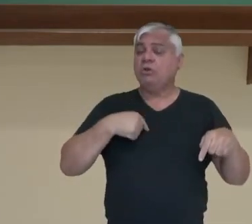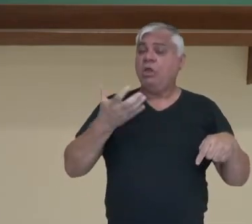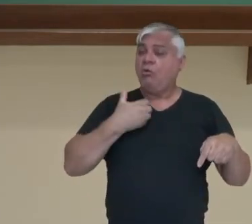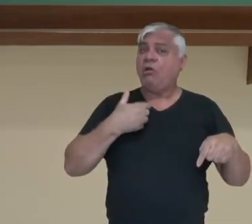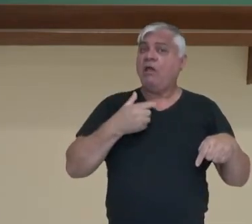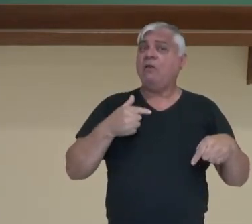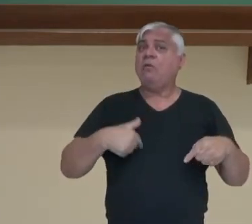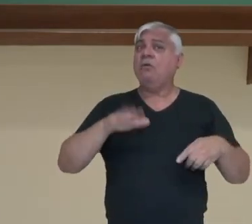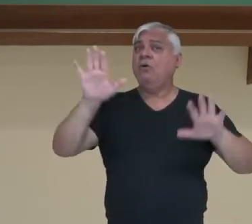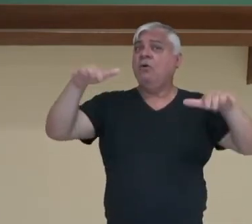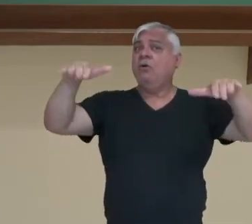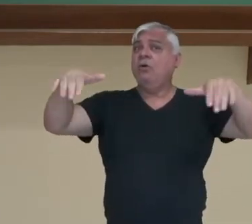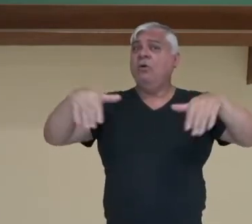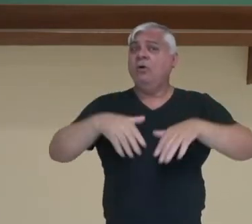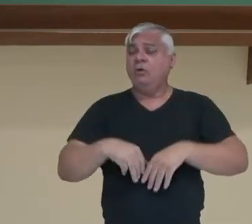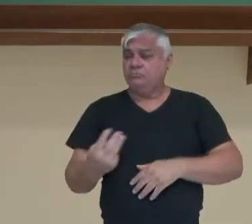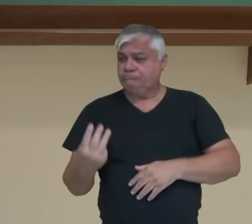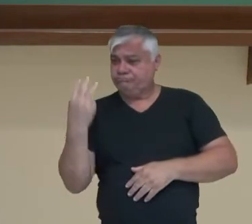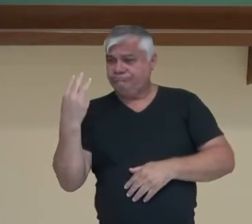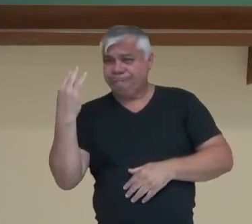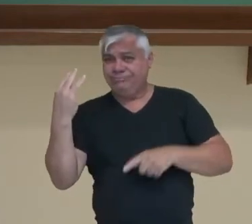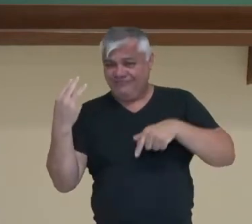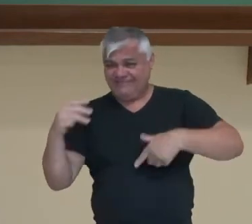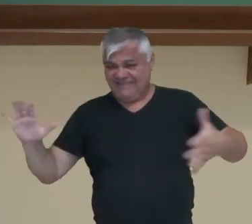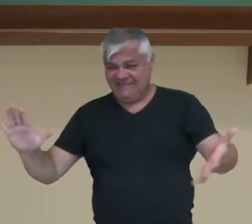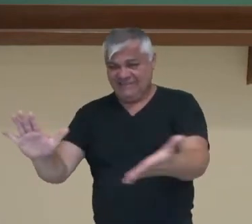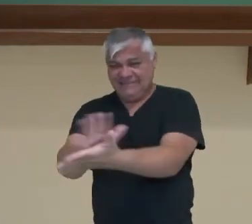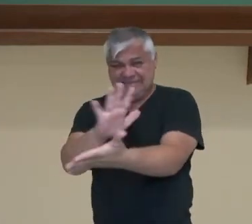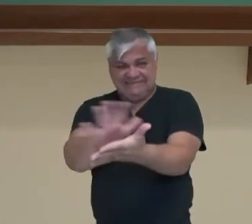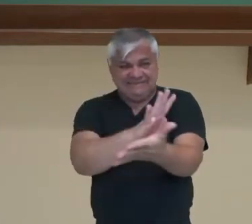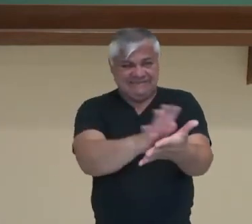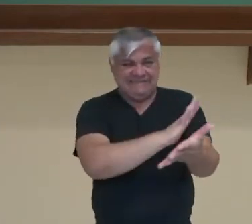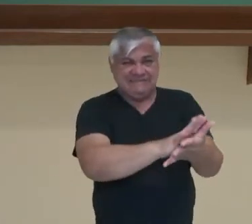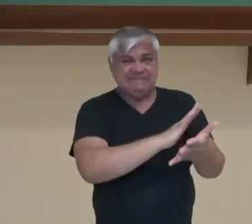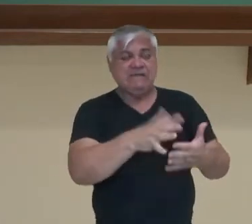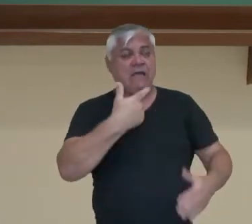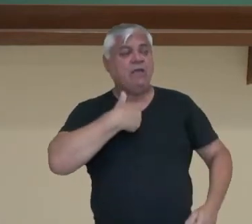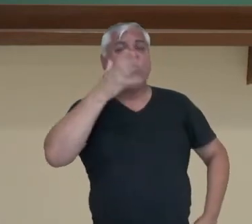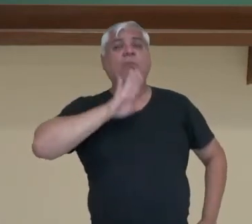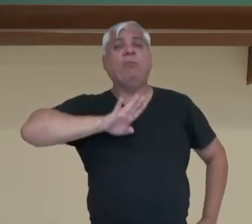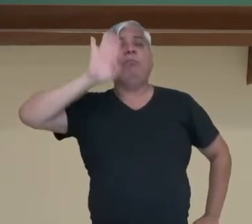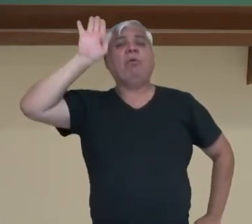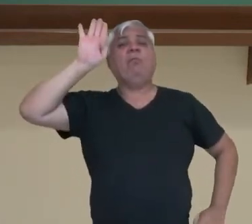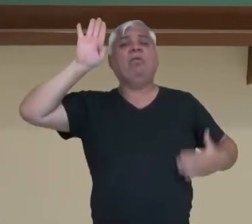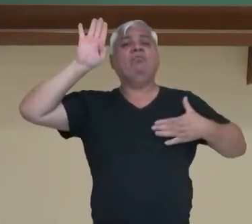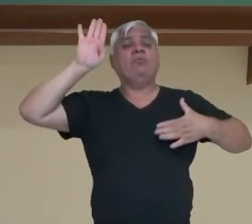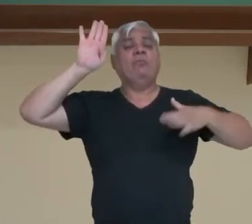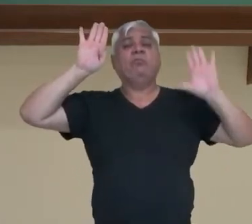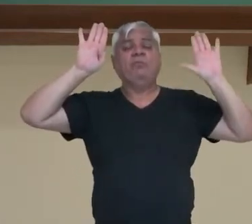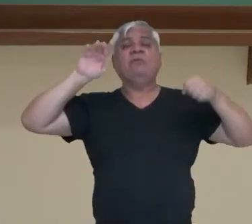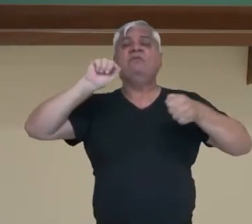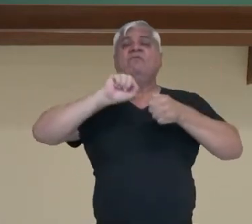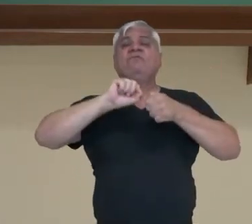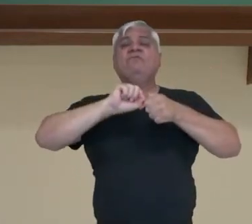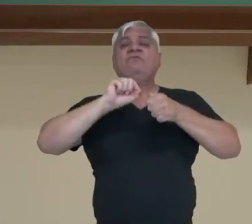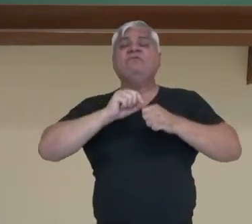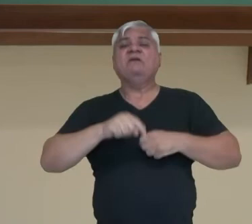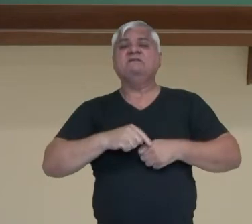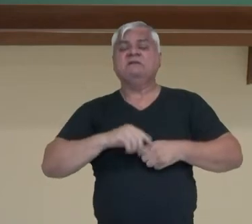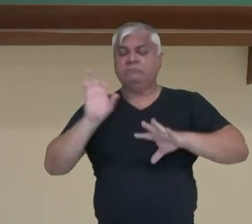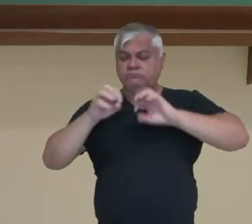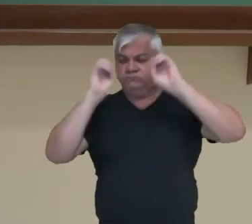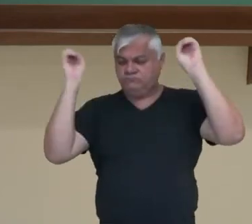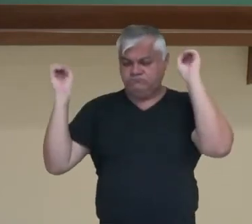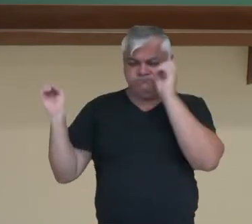Falou: Poseidon, se você conseguir destruir os outros, eu prometo que eu vou fazer uma oferenda com o